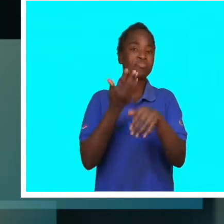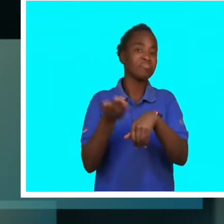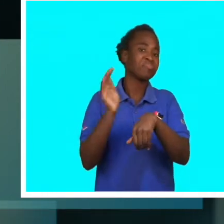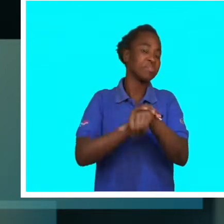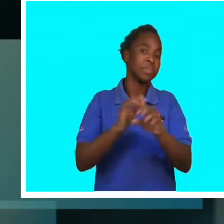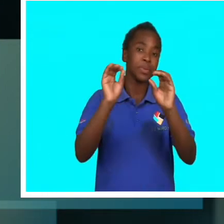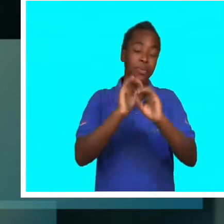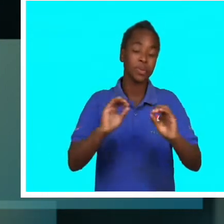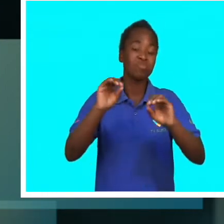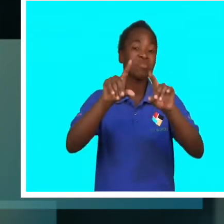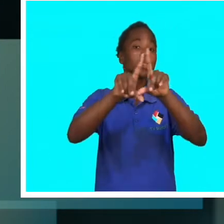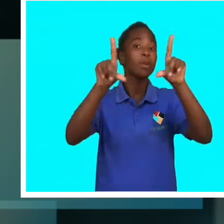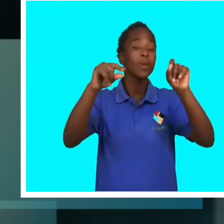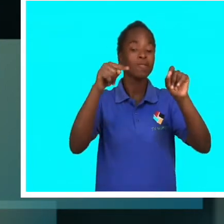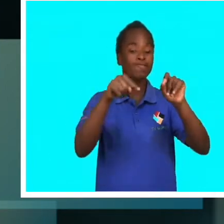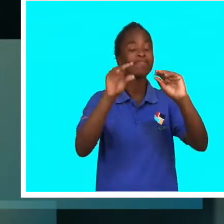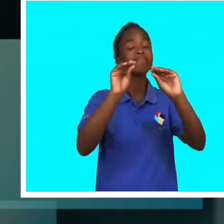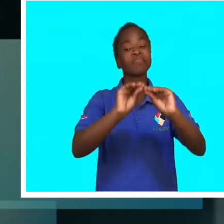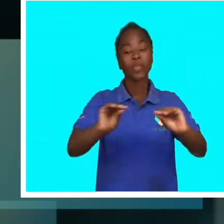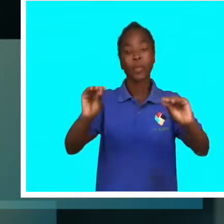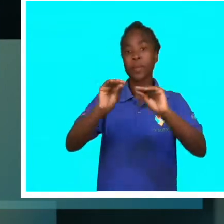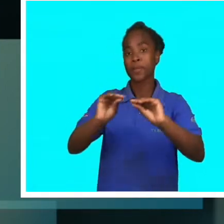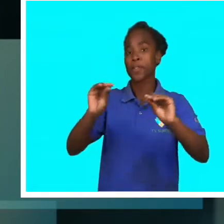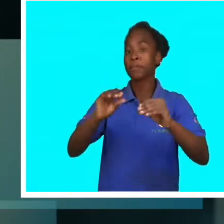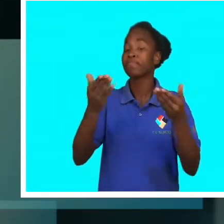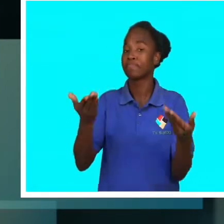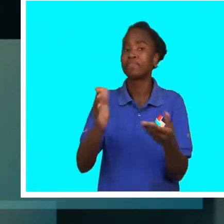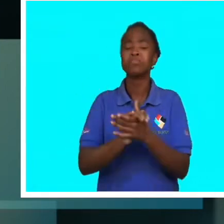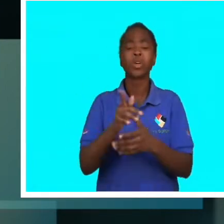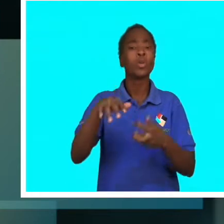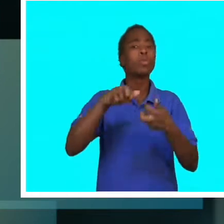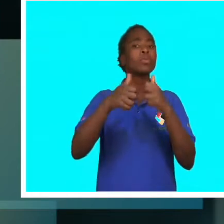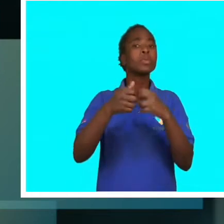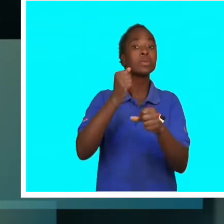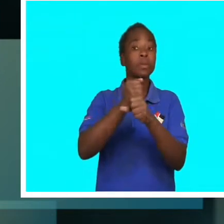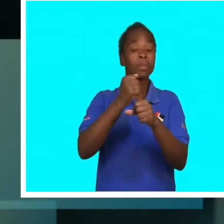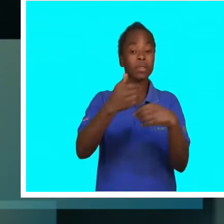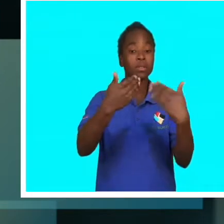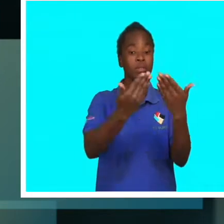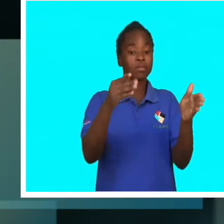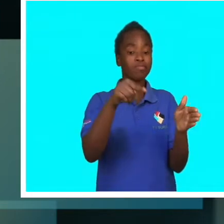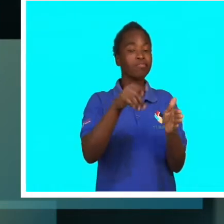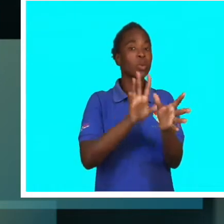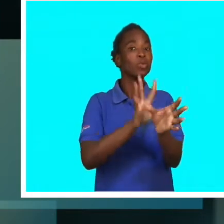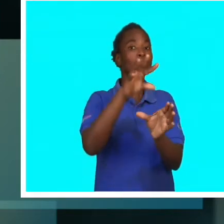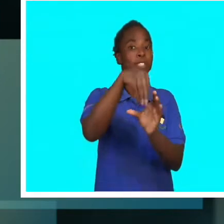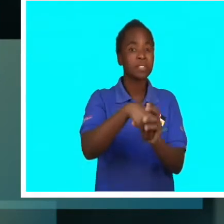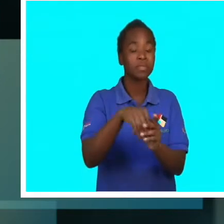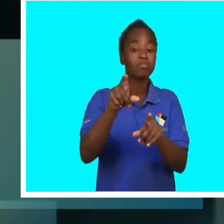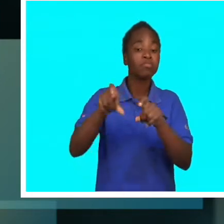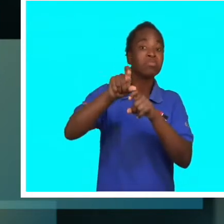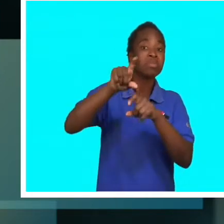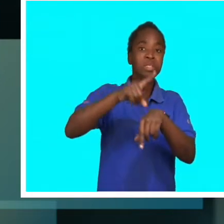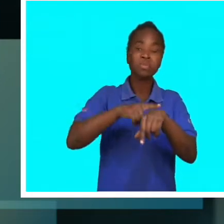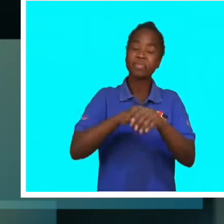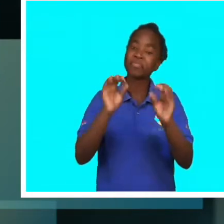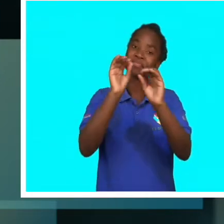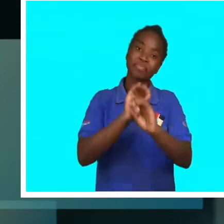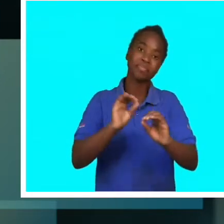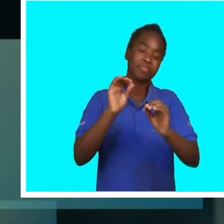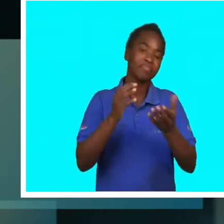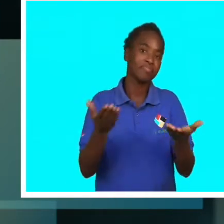língua de sinais dificulta o processo de ensino. A este problema, acrescenta a escassez de tempo para trabalhar com turmas